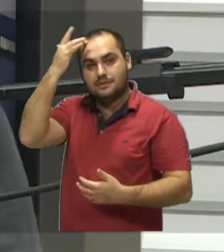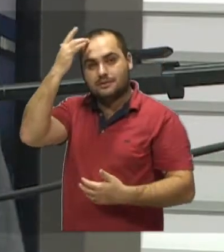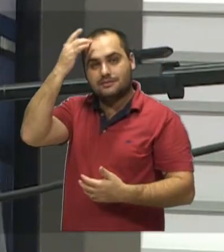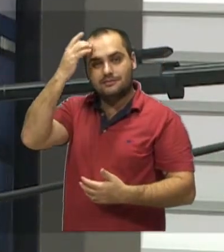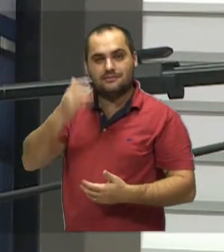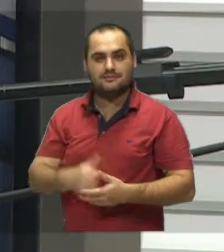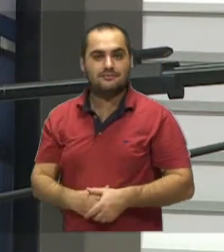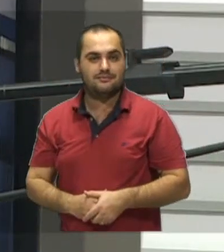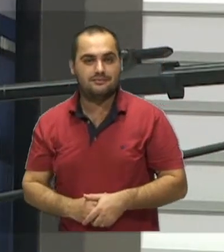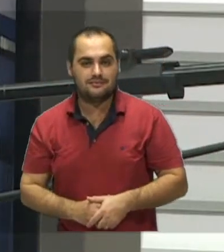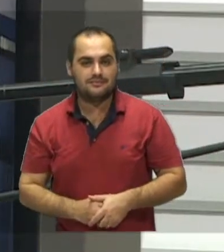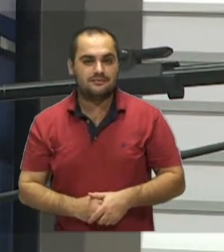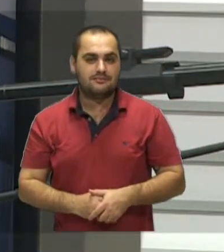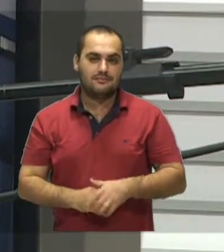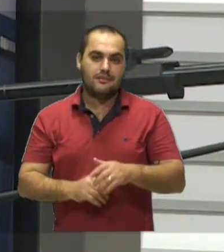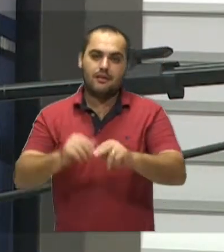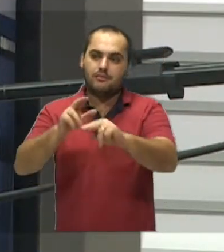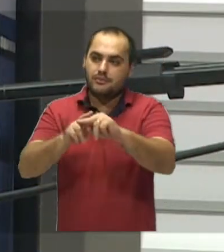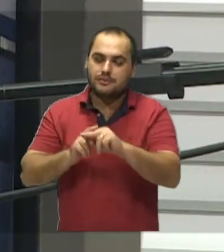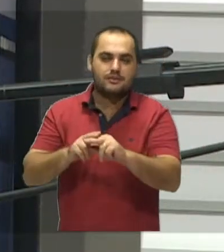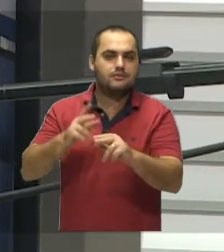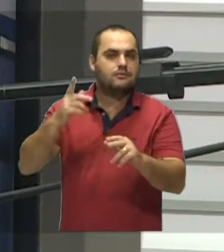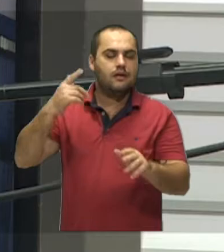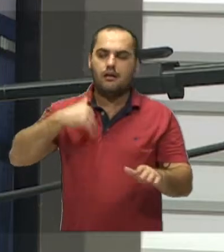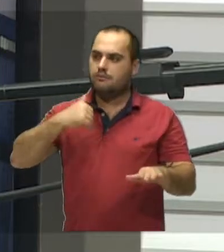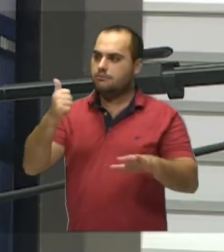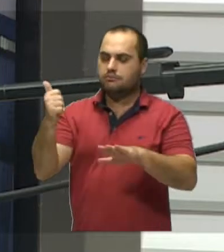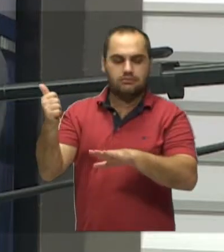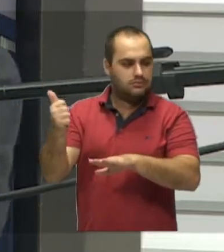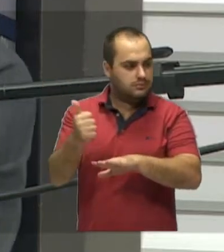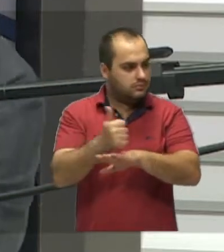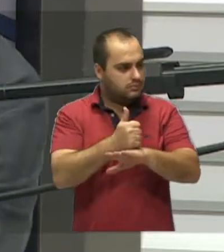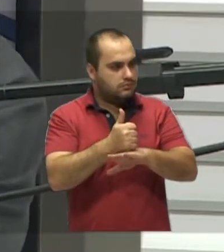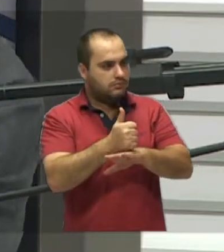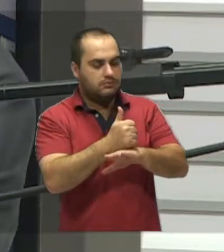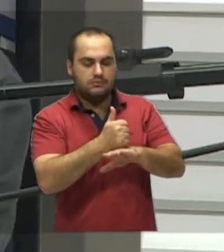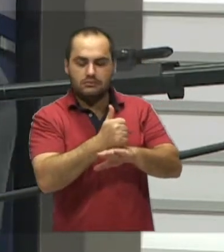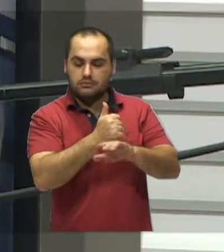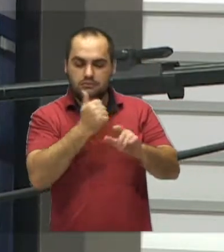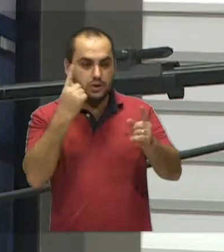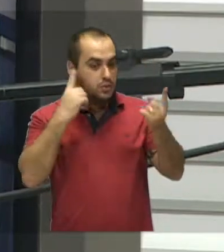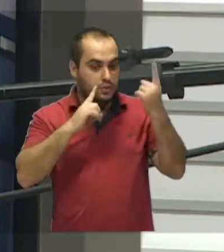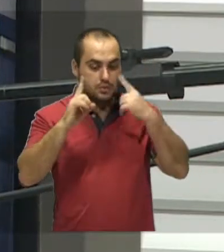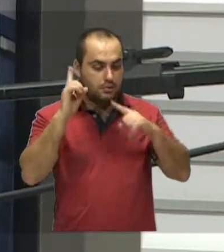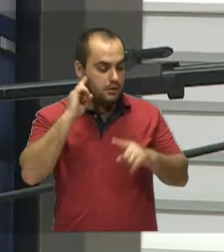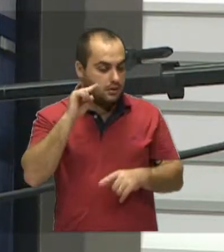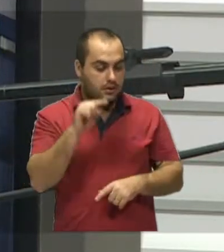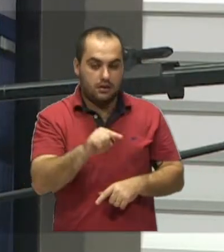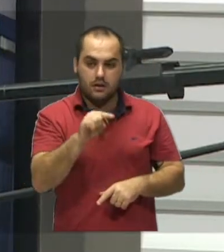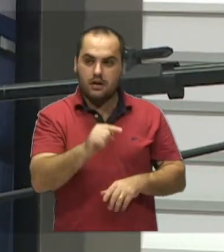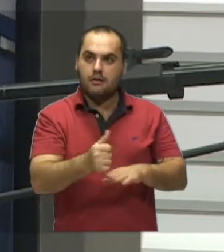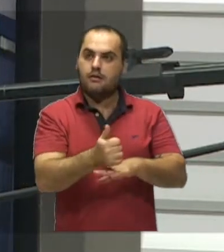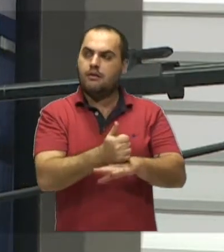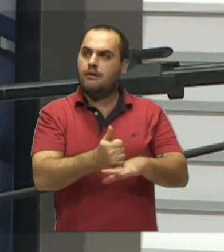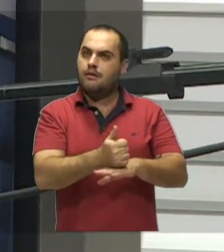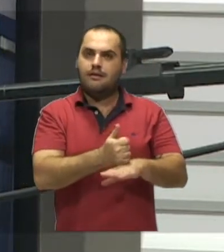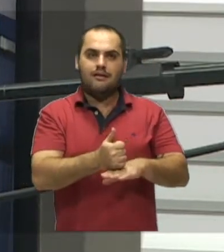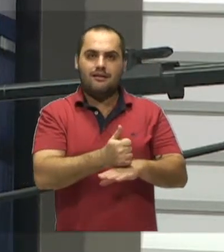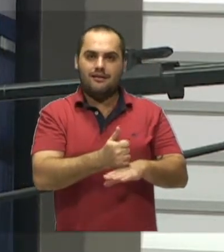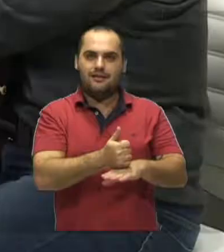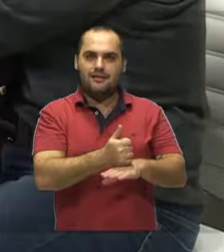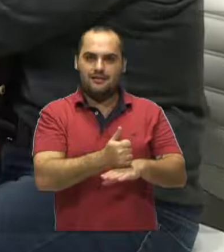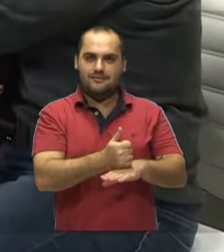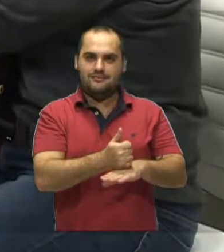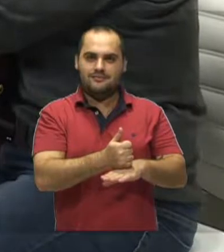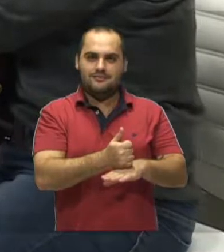Meu, cara, e aí eu me encontrei profissionalmente também nessa outra vertente, né? O bacana é que a gente é muito plural,